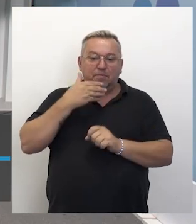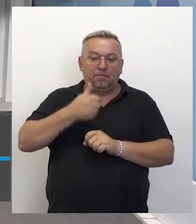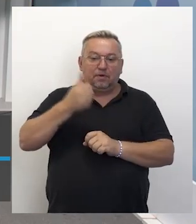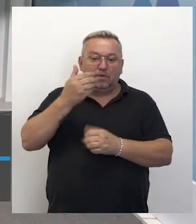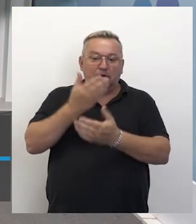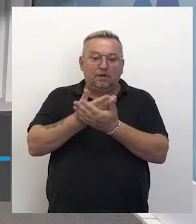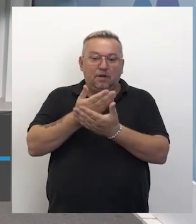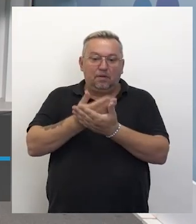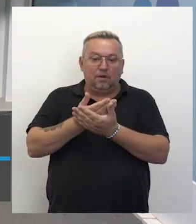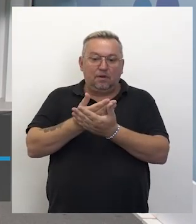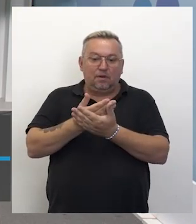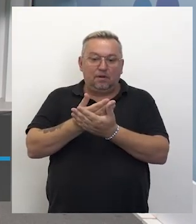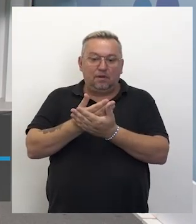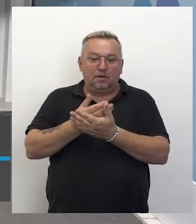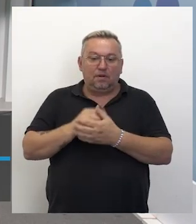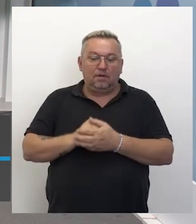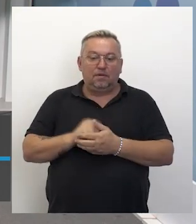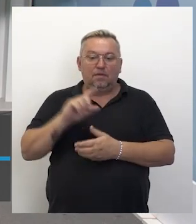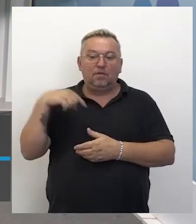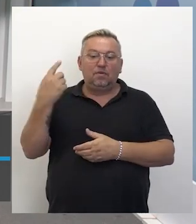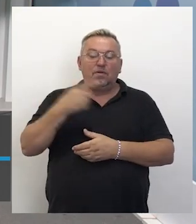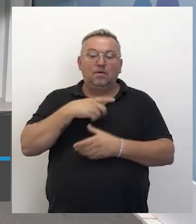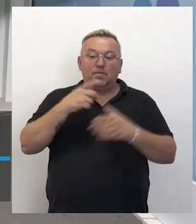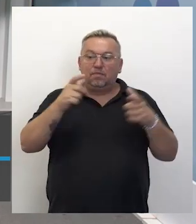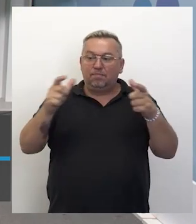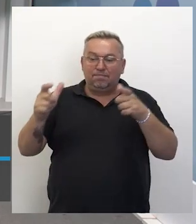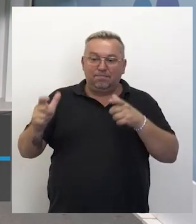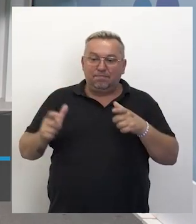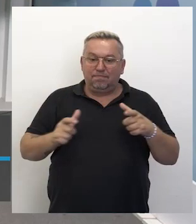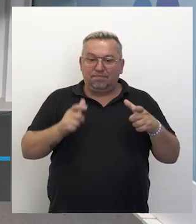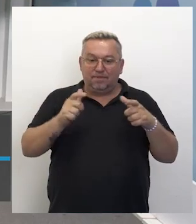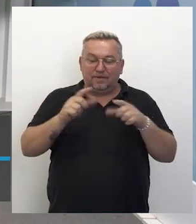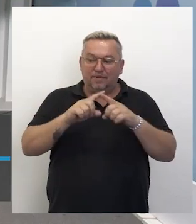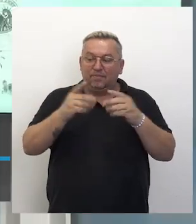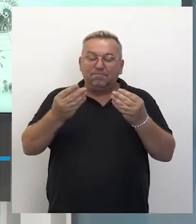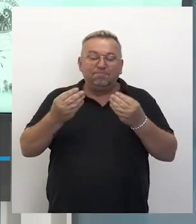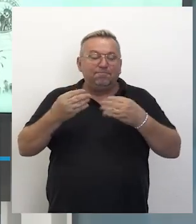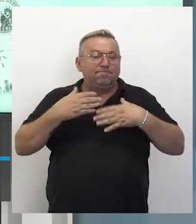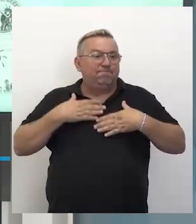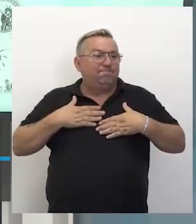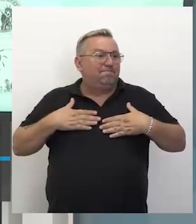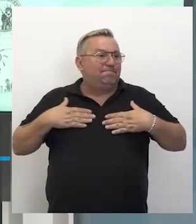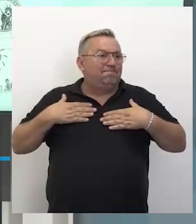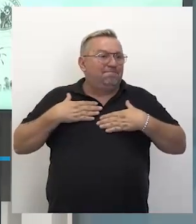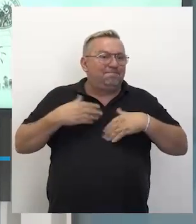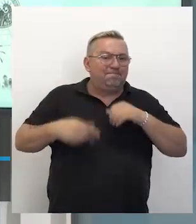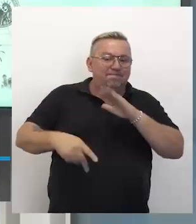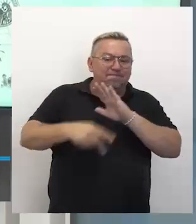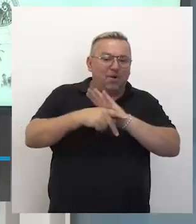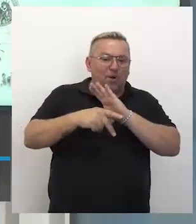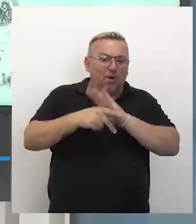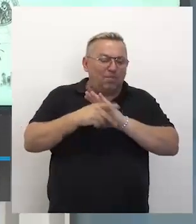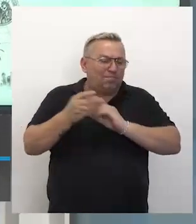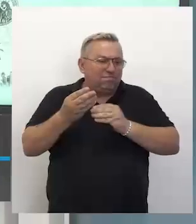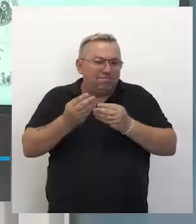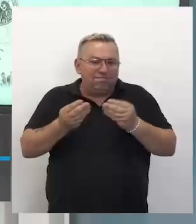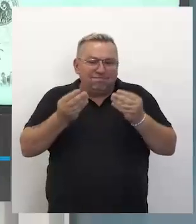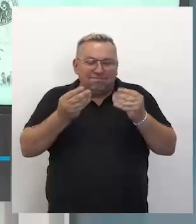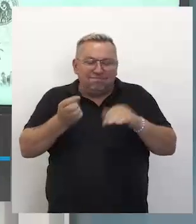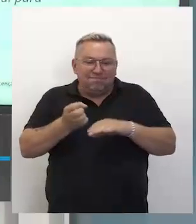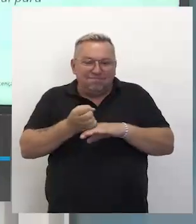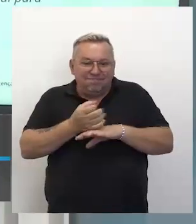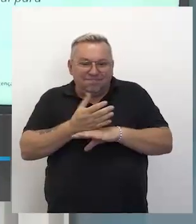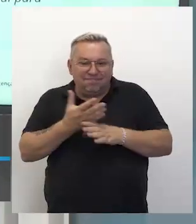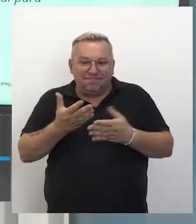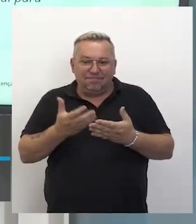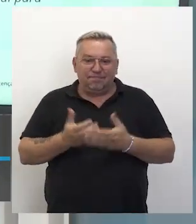Então, olha só, nós temos esse espaço que nos dá essa sensação de pertencimento aí, como bem falou,